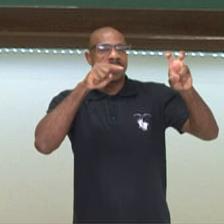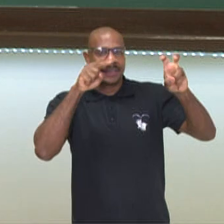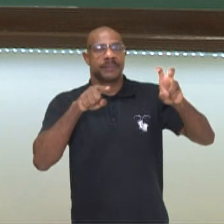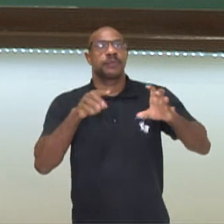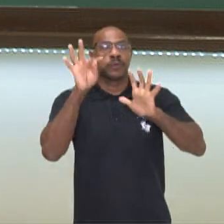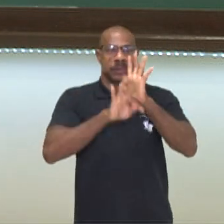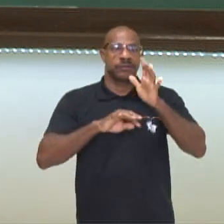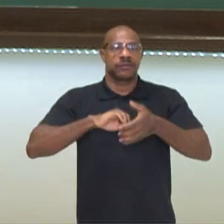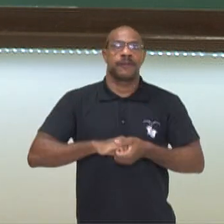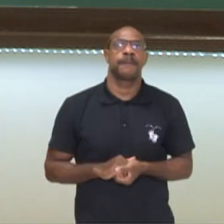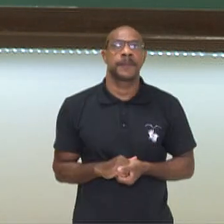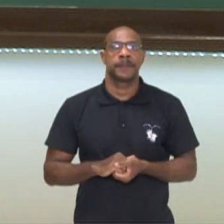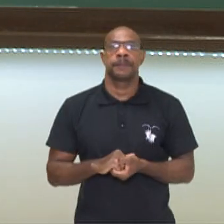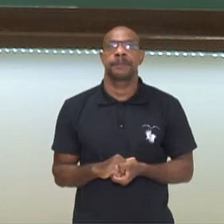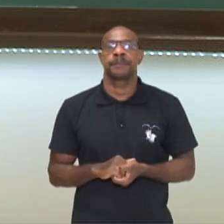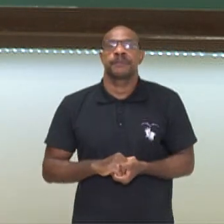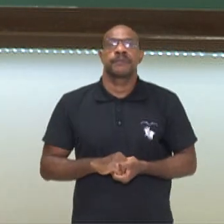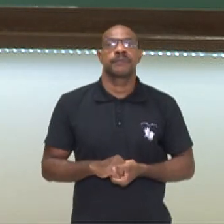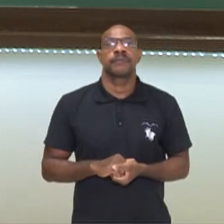texto.